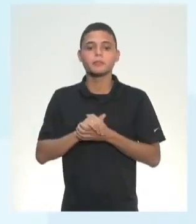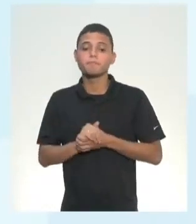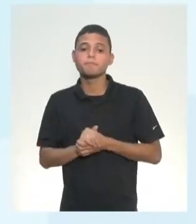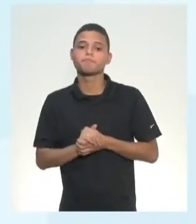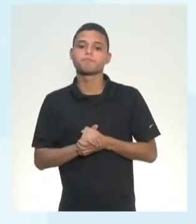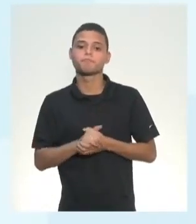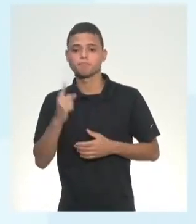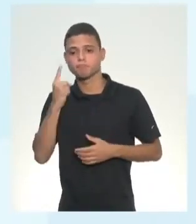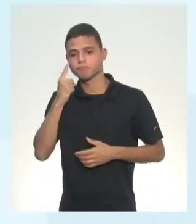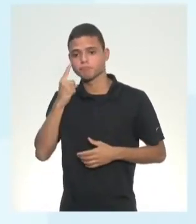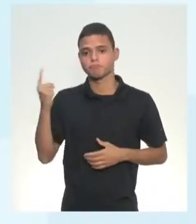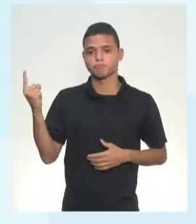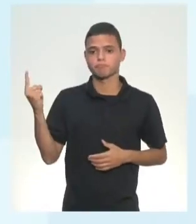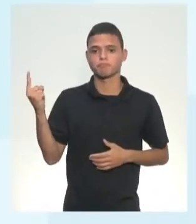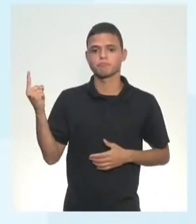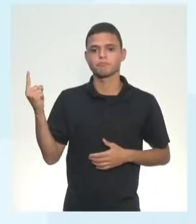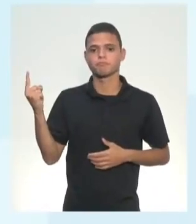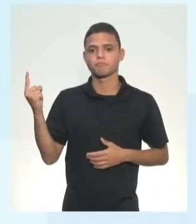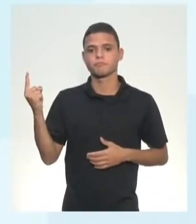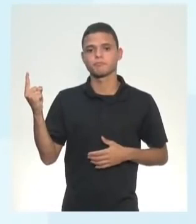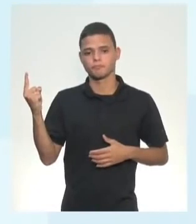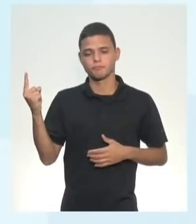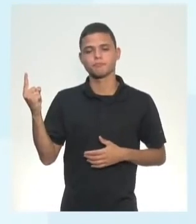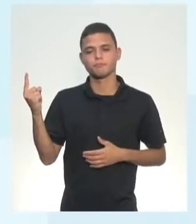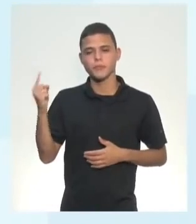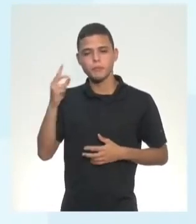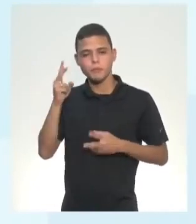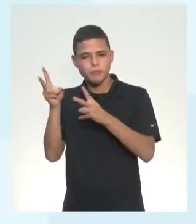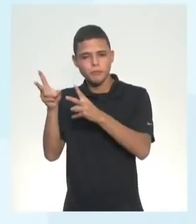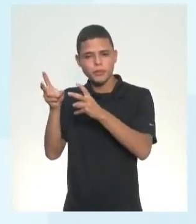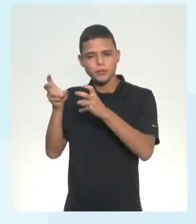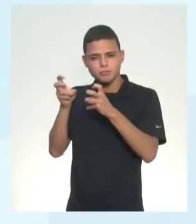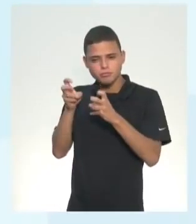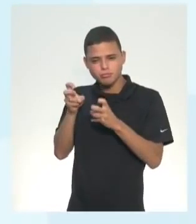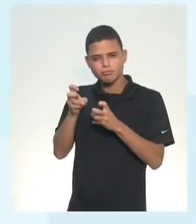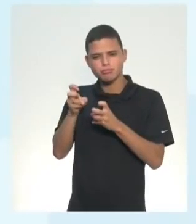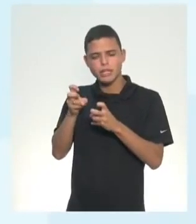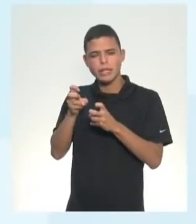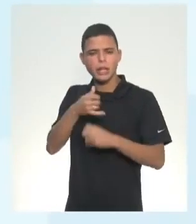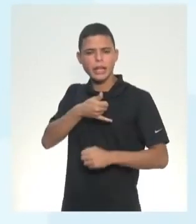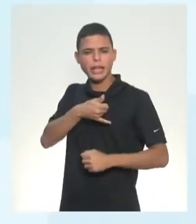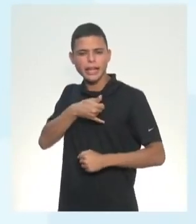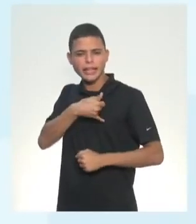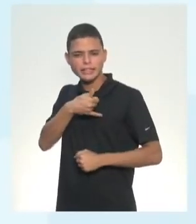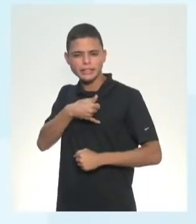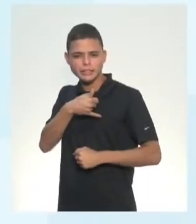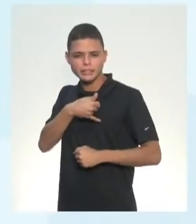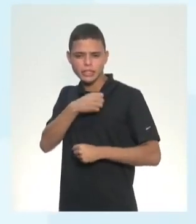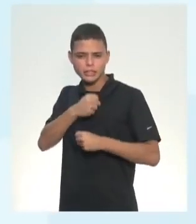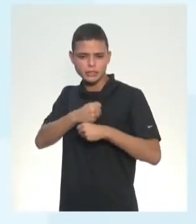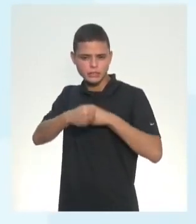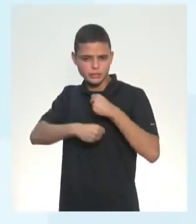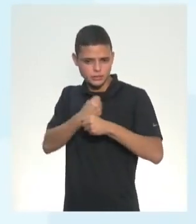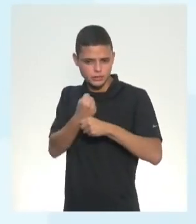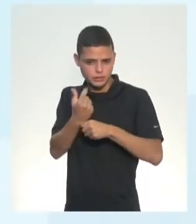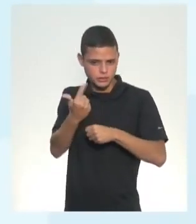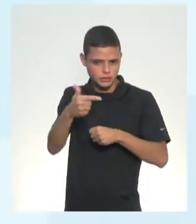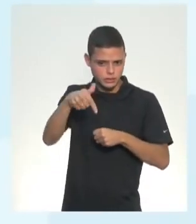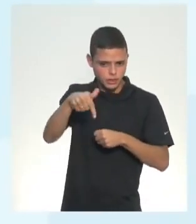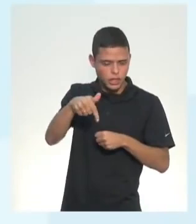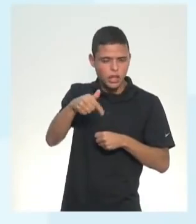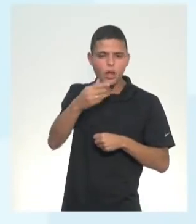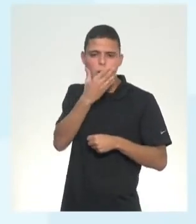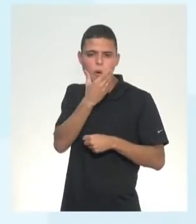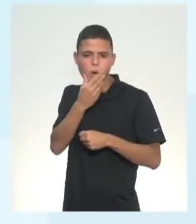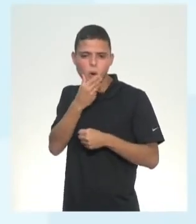parte aqui, né, que tinha 17 anos, fala do buço, tal. Como que é a visão do narrador? Qual a visão que ele